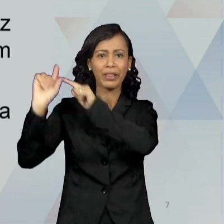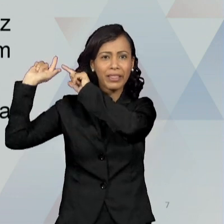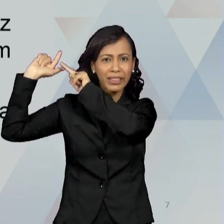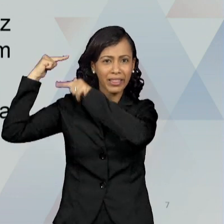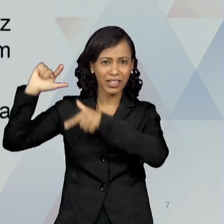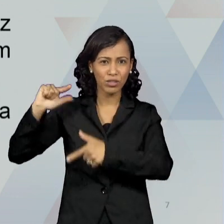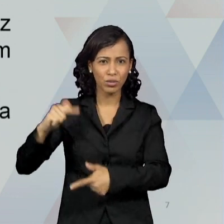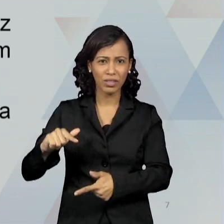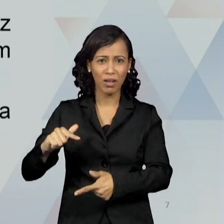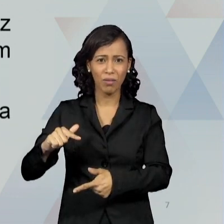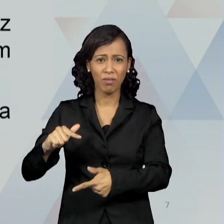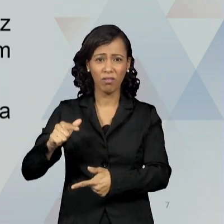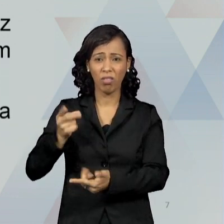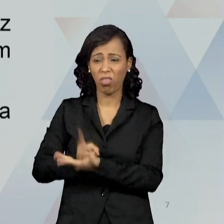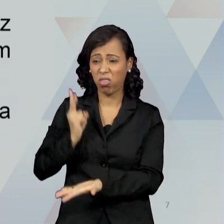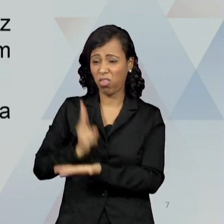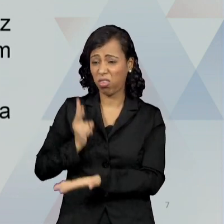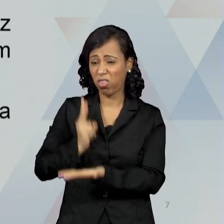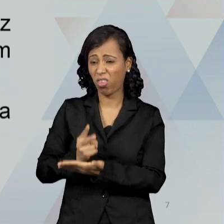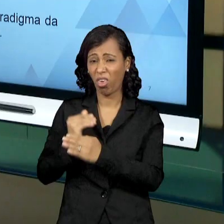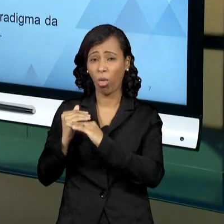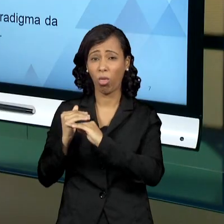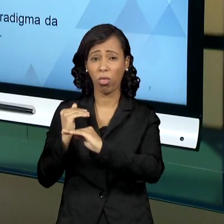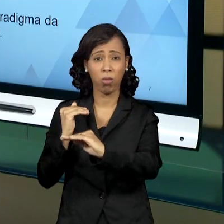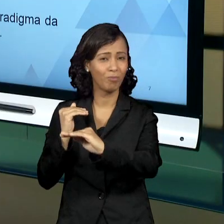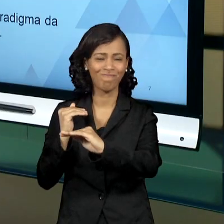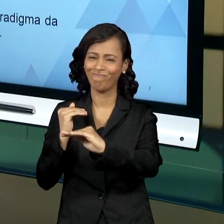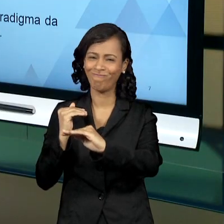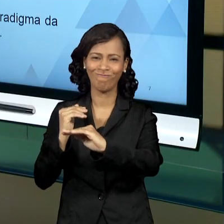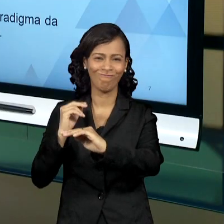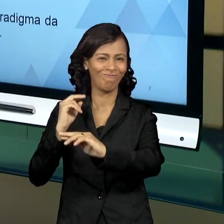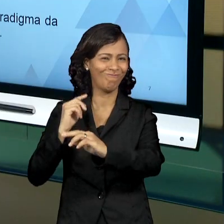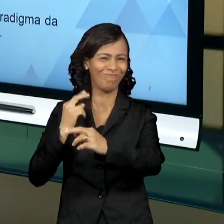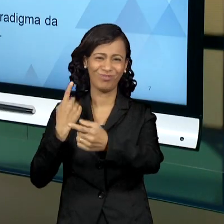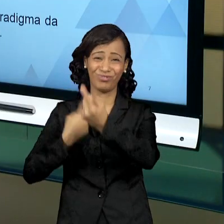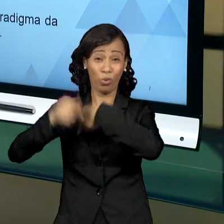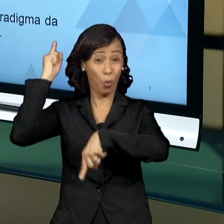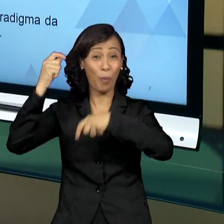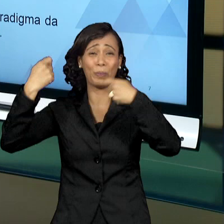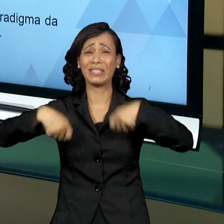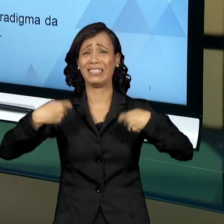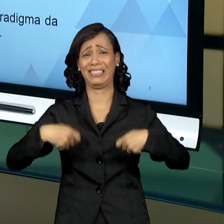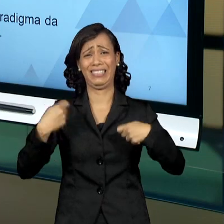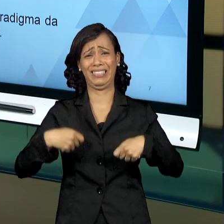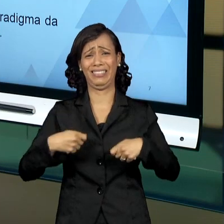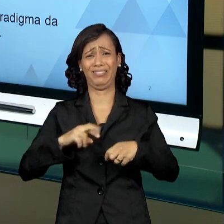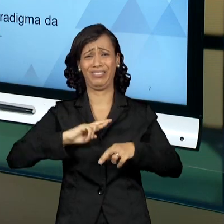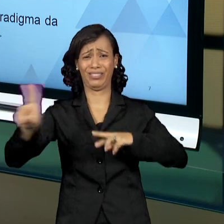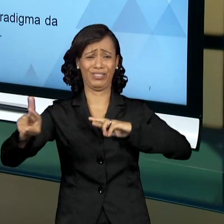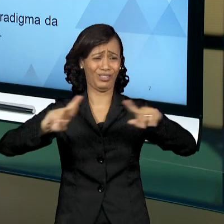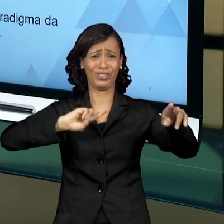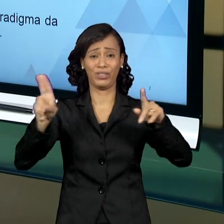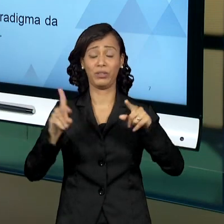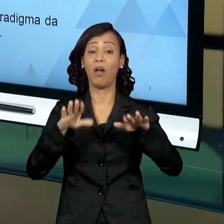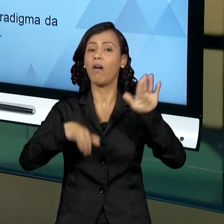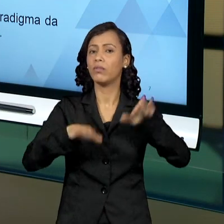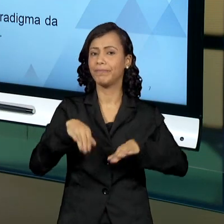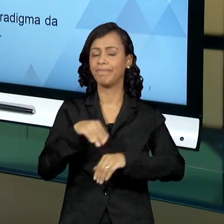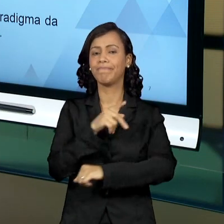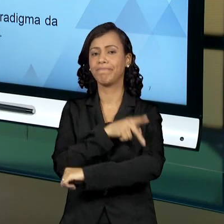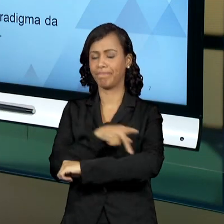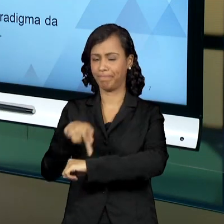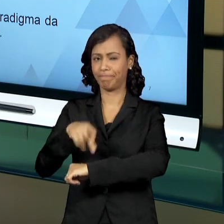tradicional precisa ser superado. Eu costumo dizer para os meus alunos da pedagogia, de diferentes